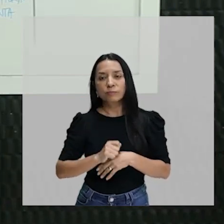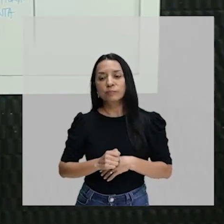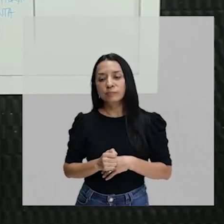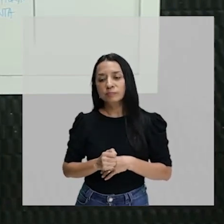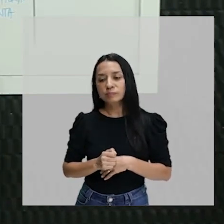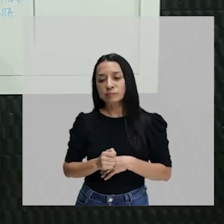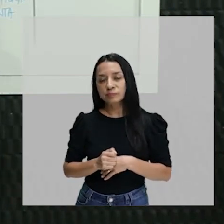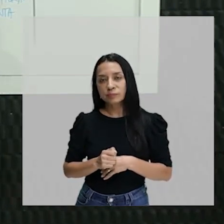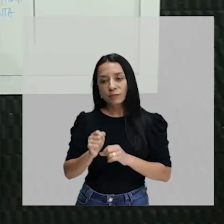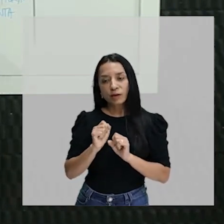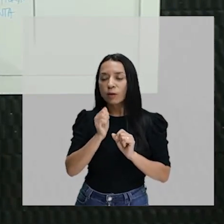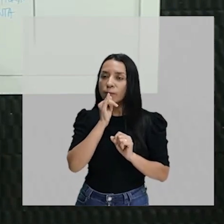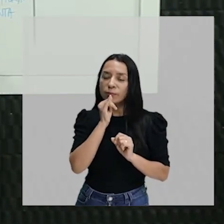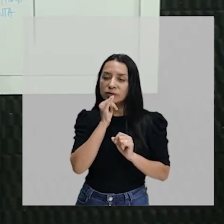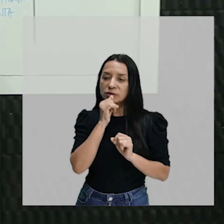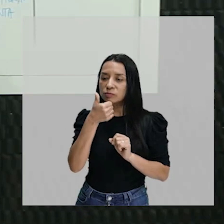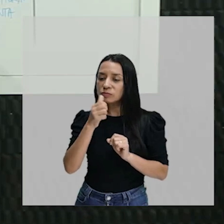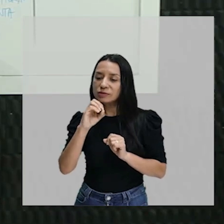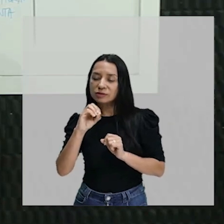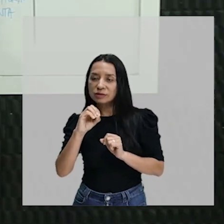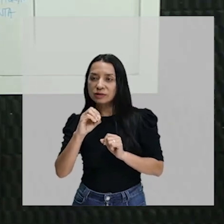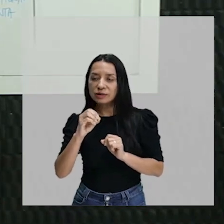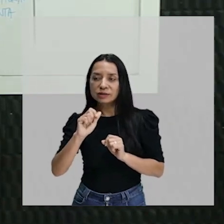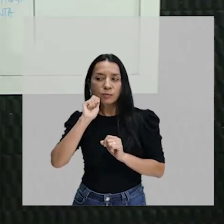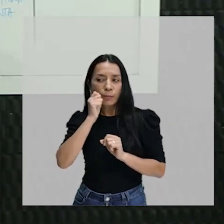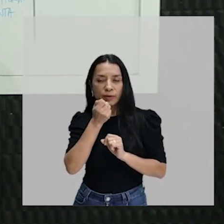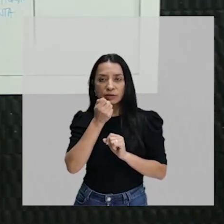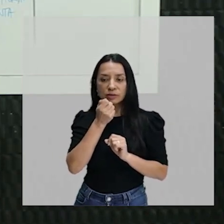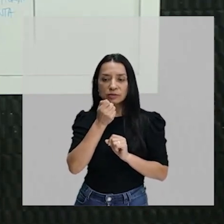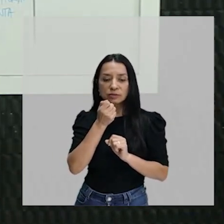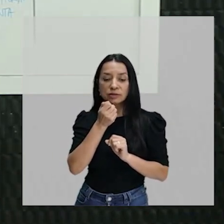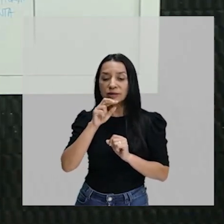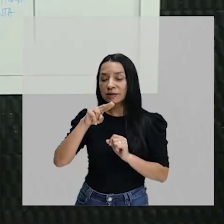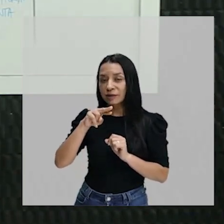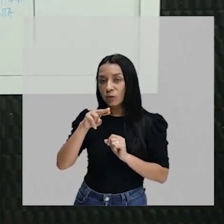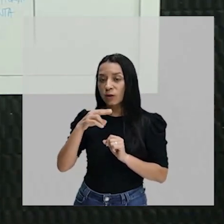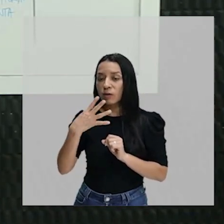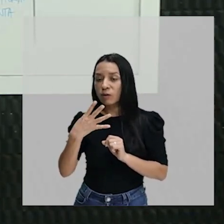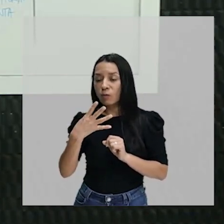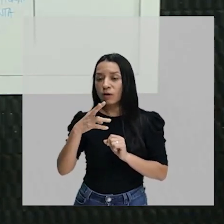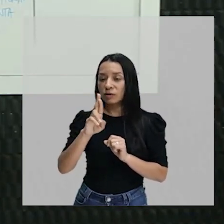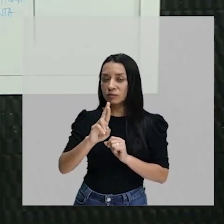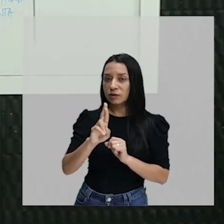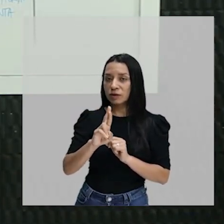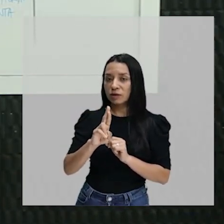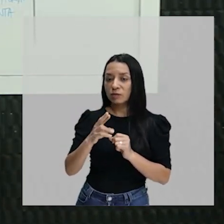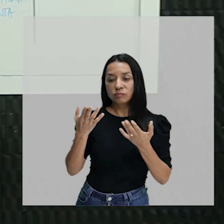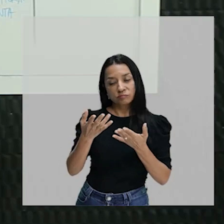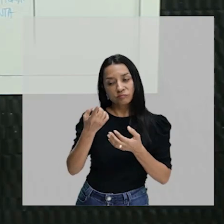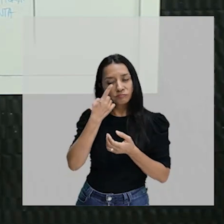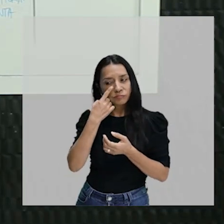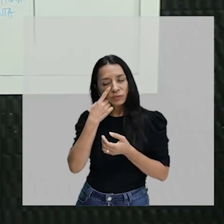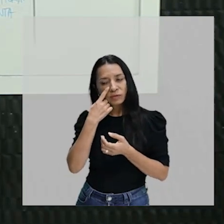aí vamos supor que 10 pães deu quatro reais aí sua mãe disse olha vamos receber mais gente aqui traz